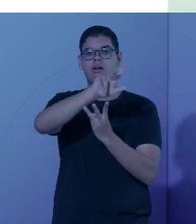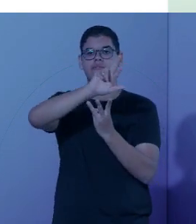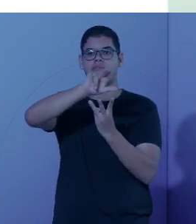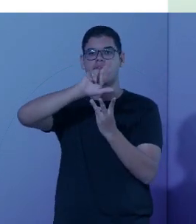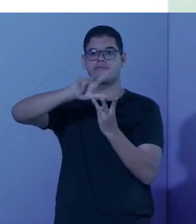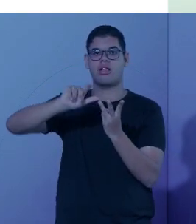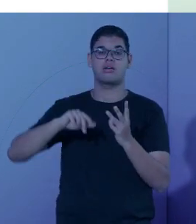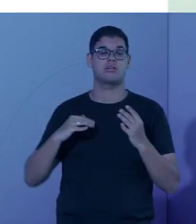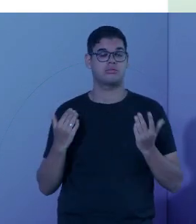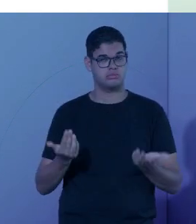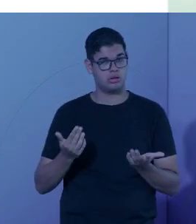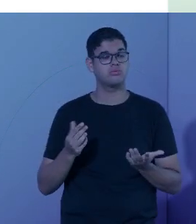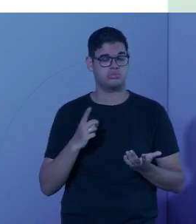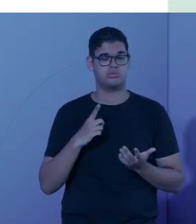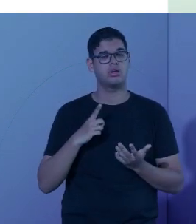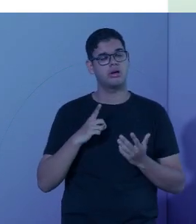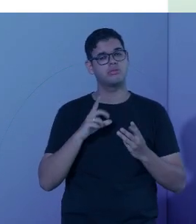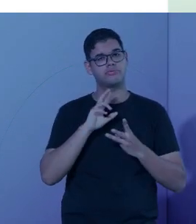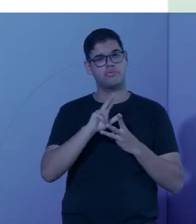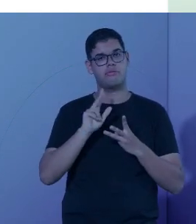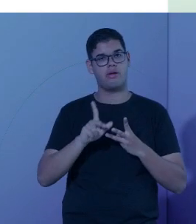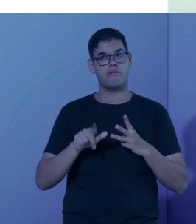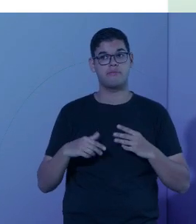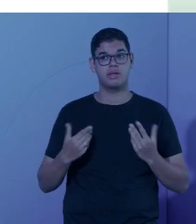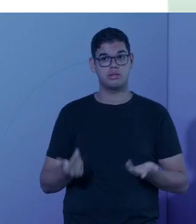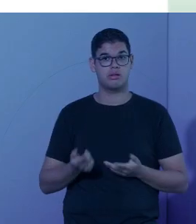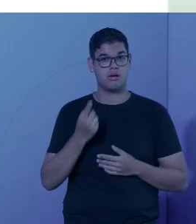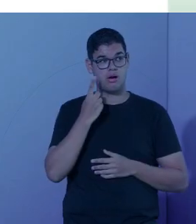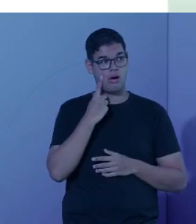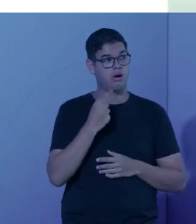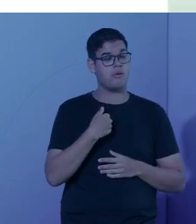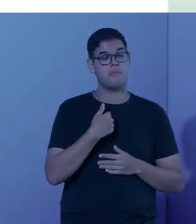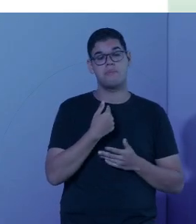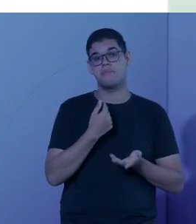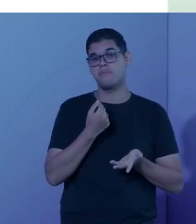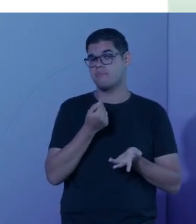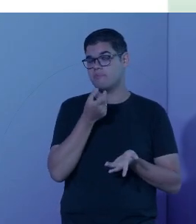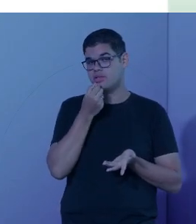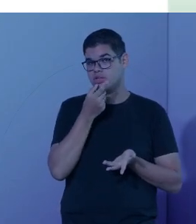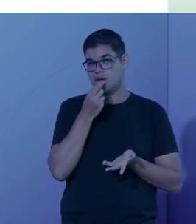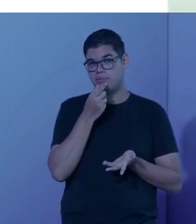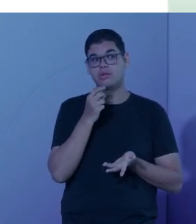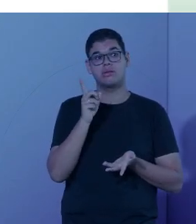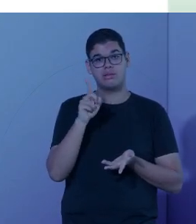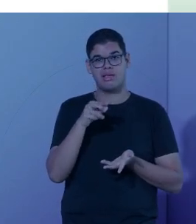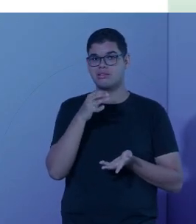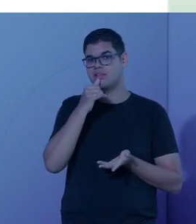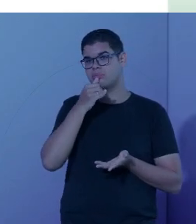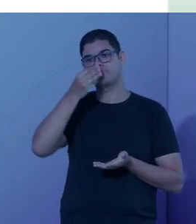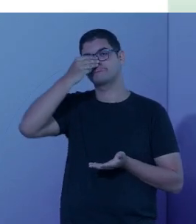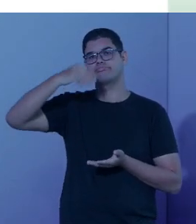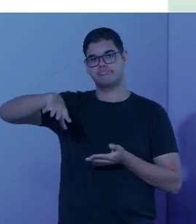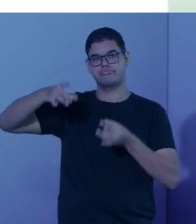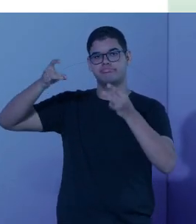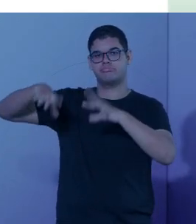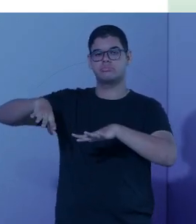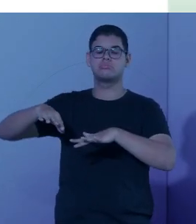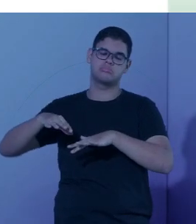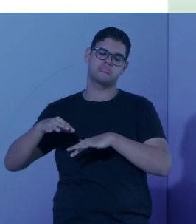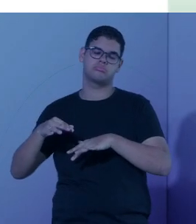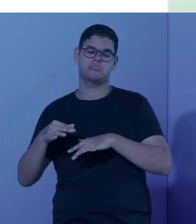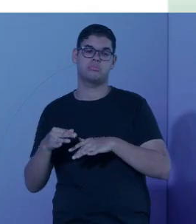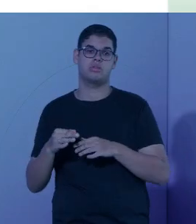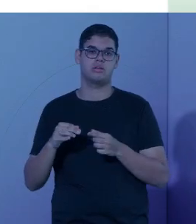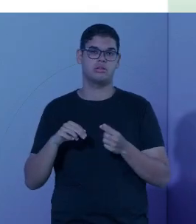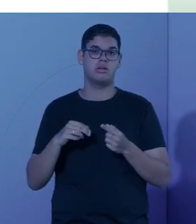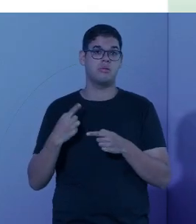que completou todo esse fluxo, o medicamento não dispensado, porque ele só tinha data SIGTAP e ele